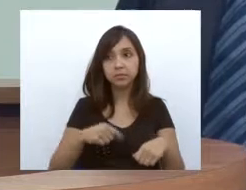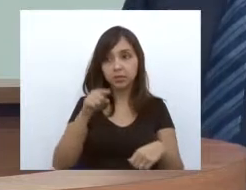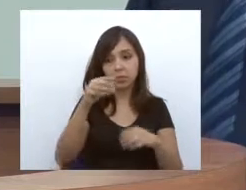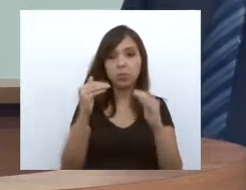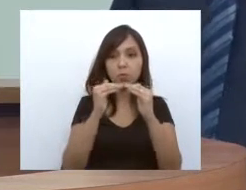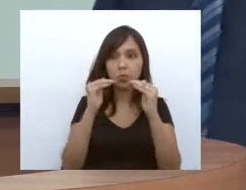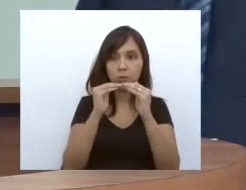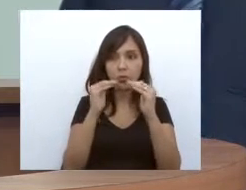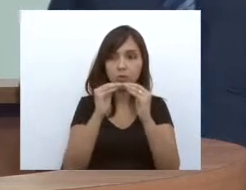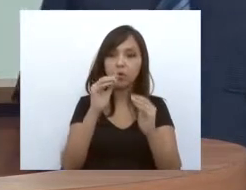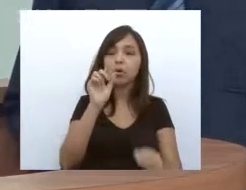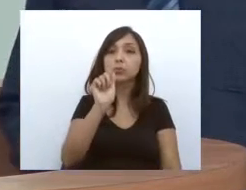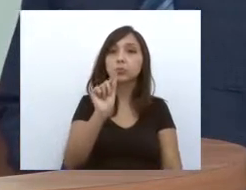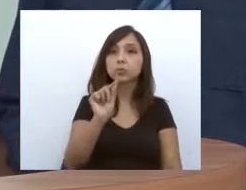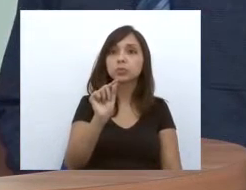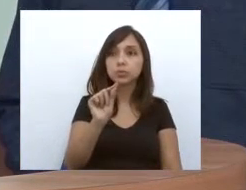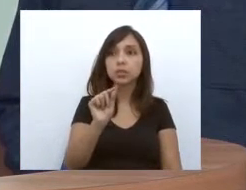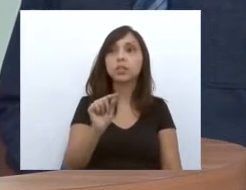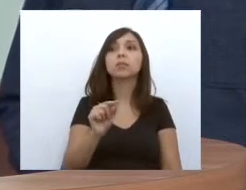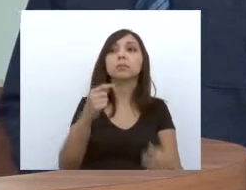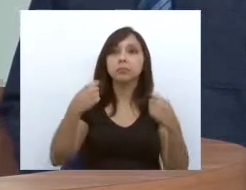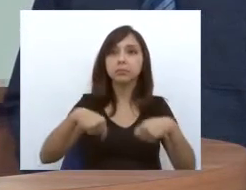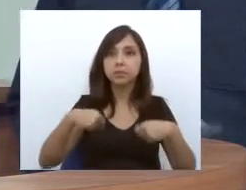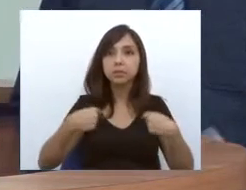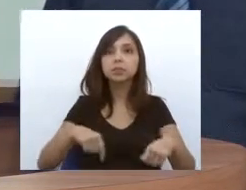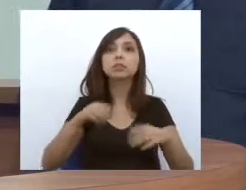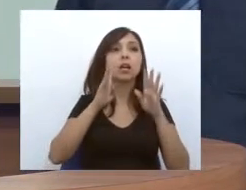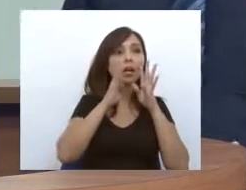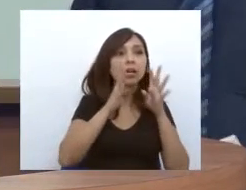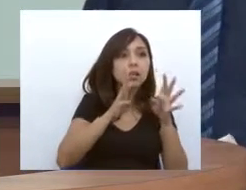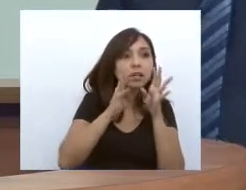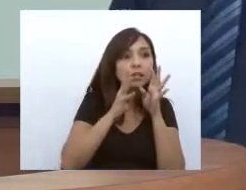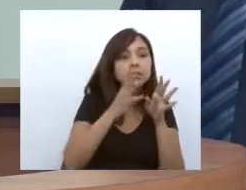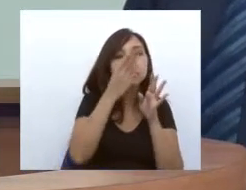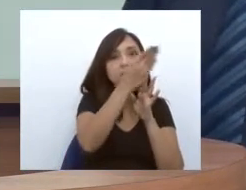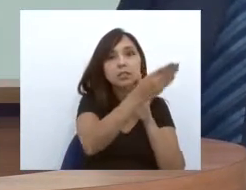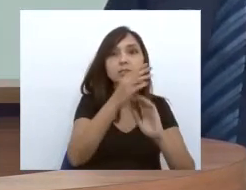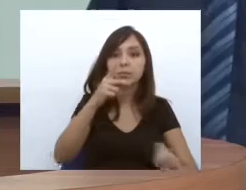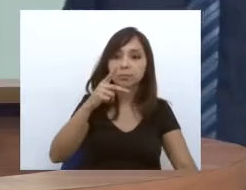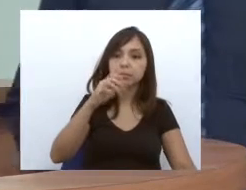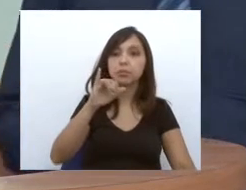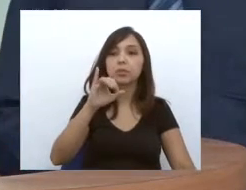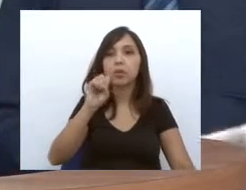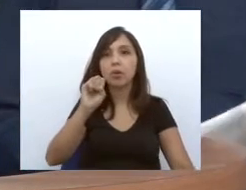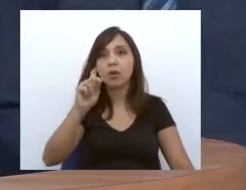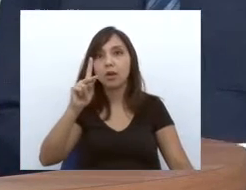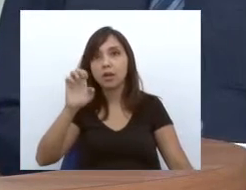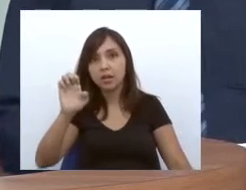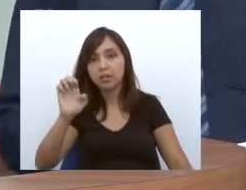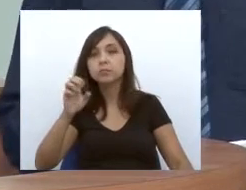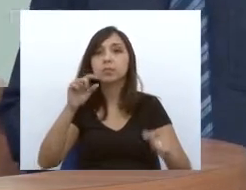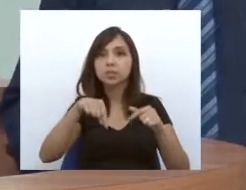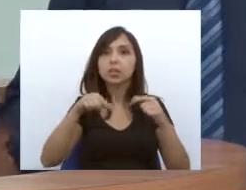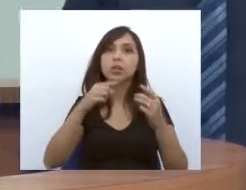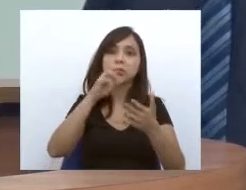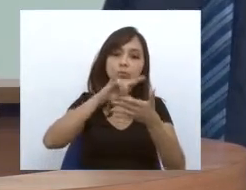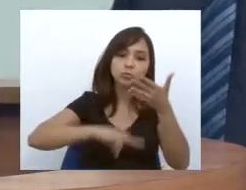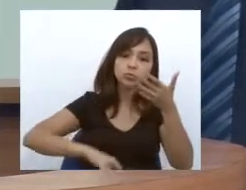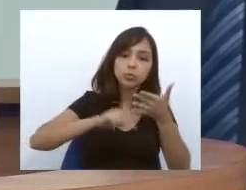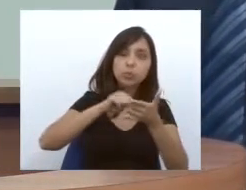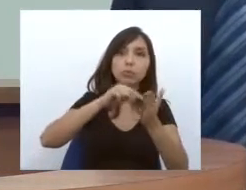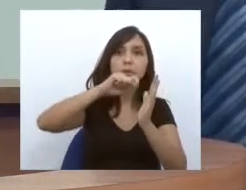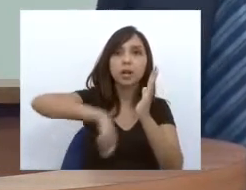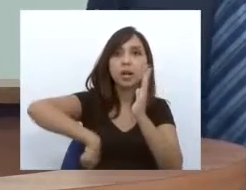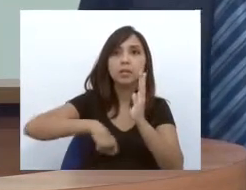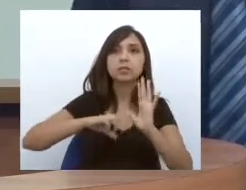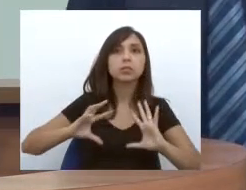concordo com o vereador Geraldo Celestino, deve sim ouvir a POSP e fazer aqui, presidente, um documento com a